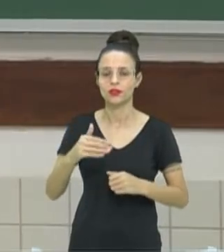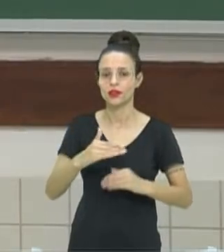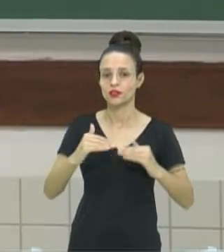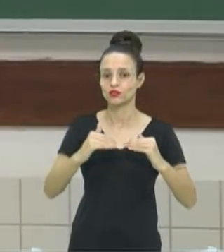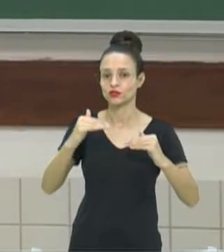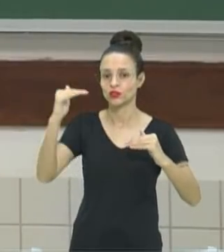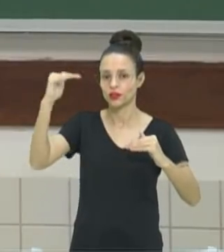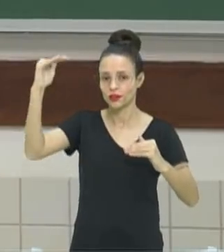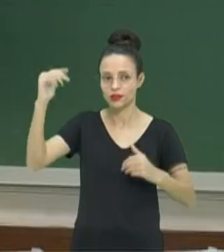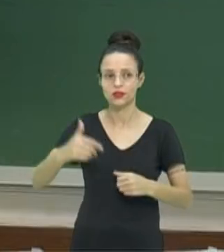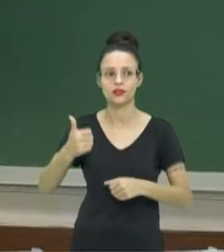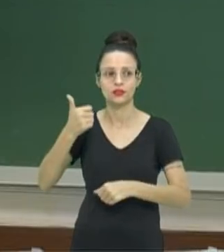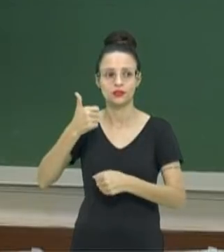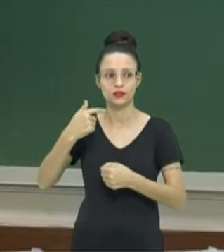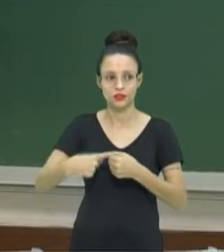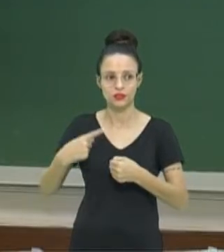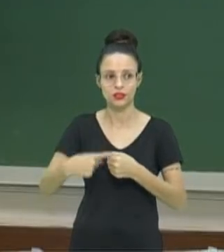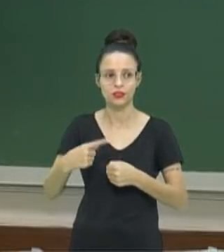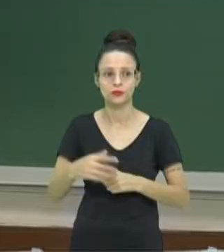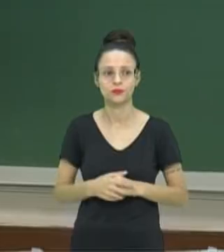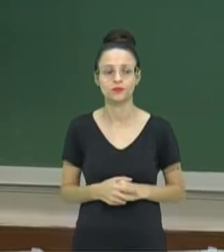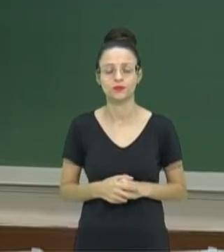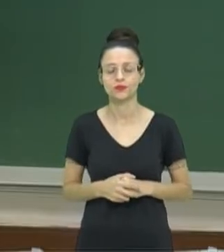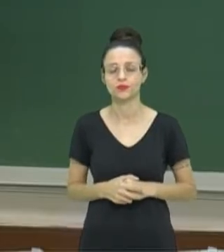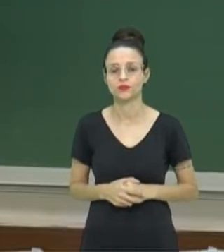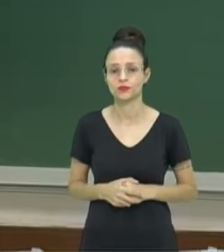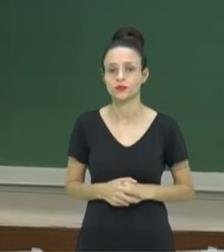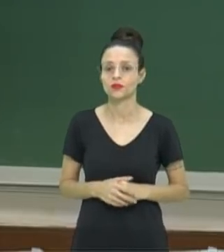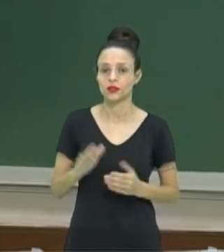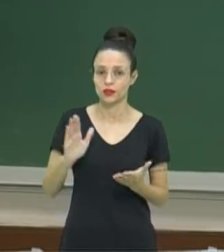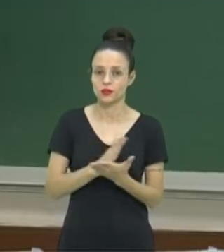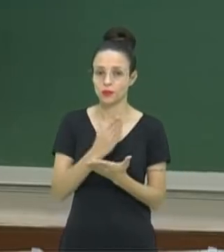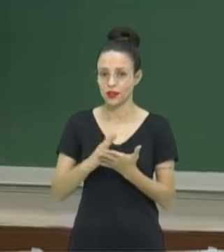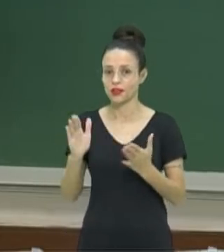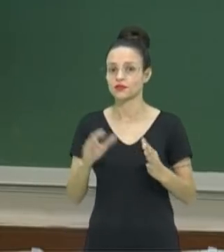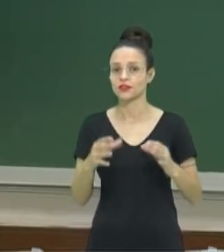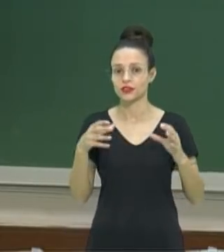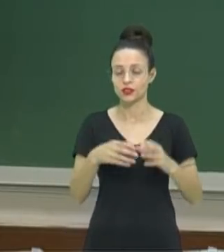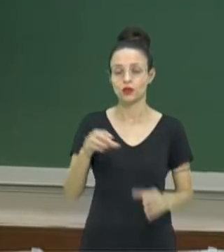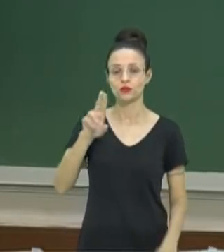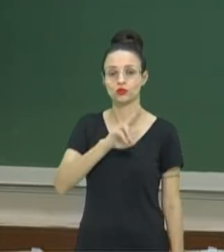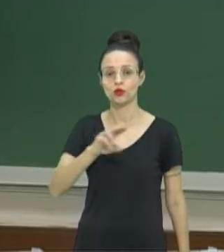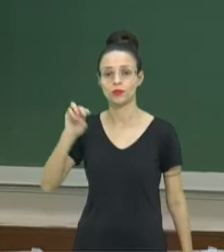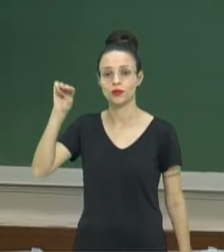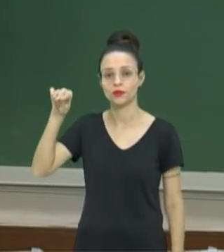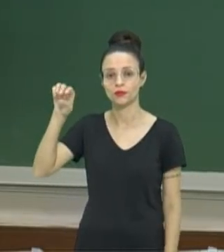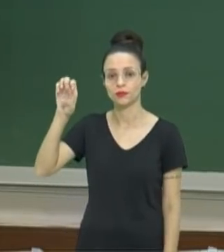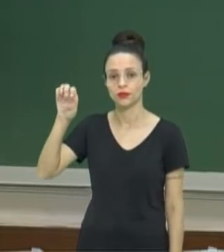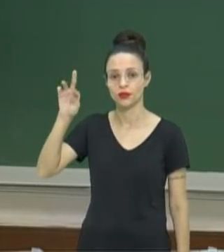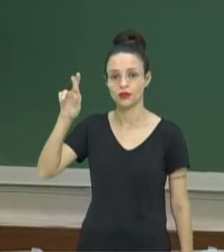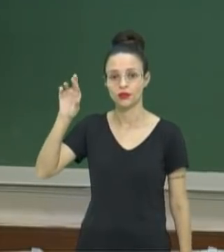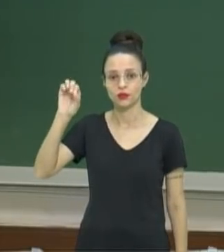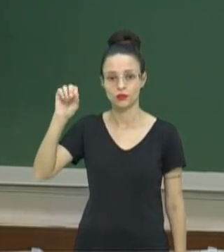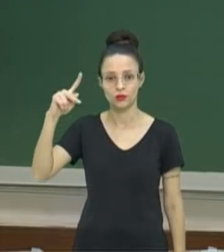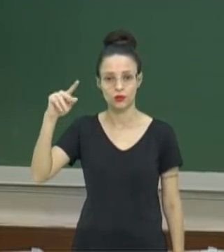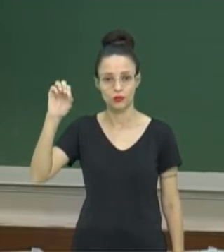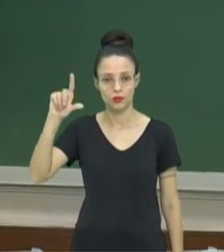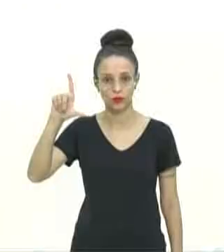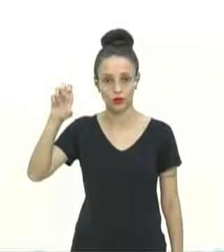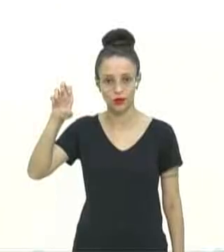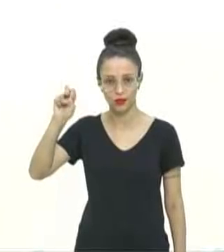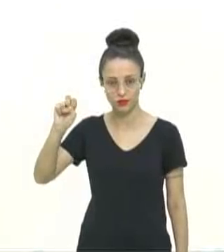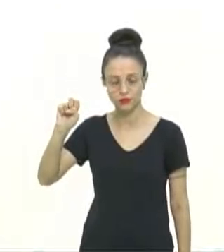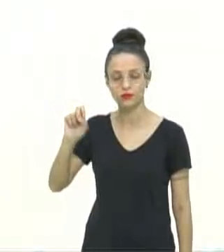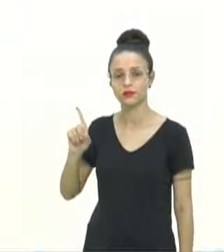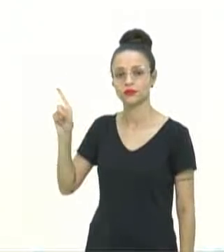das cidades. E aí nós vamos ter ali uma classificação para essa hierarquia. As metrópoles, e aí nós vamos